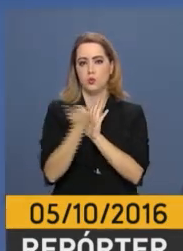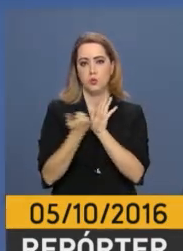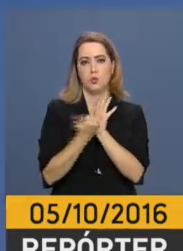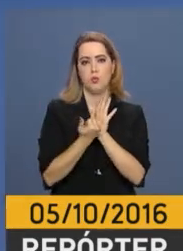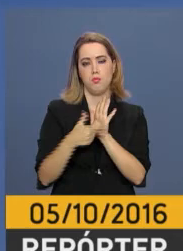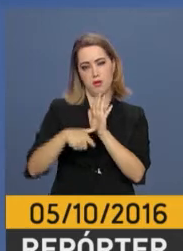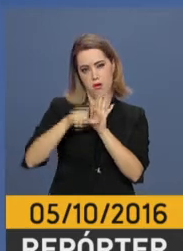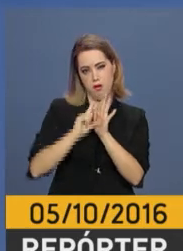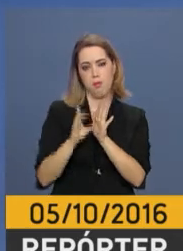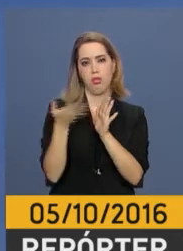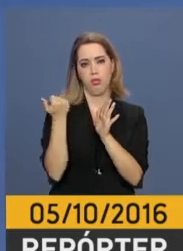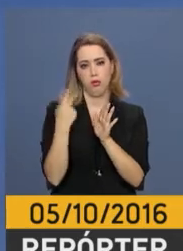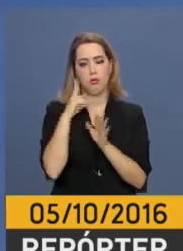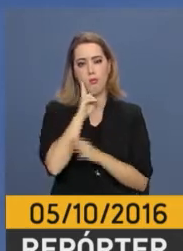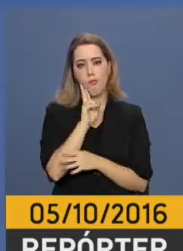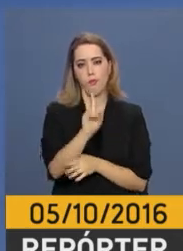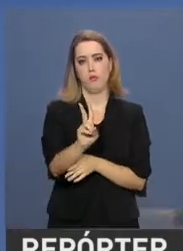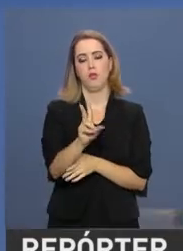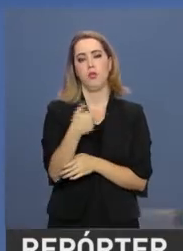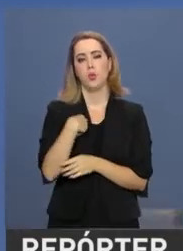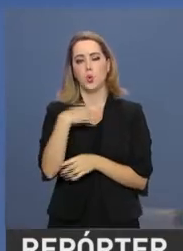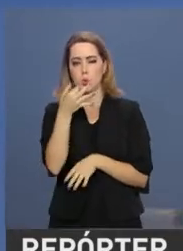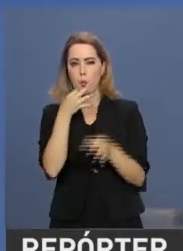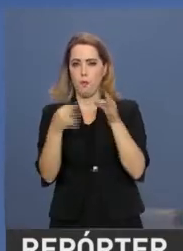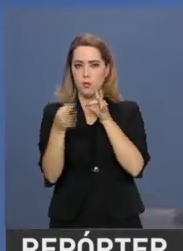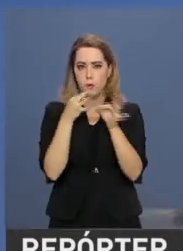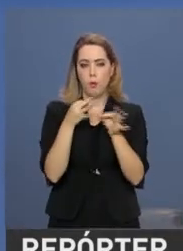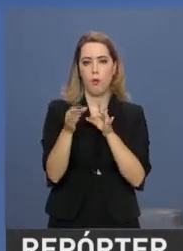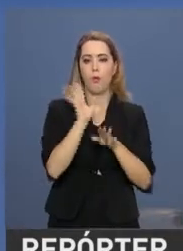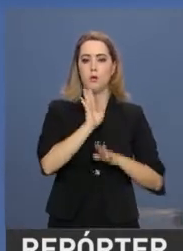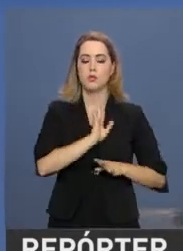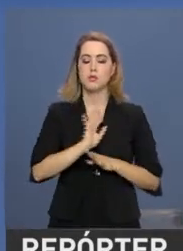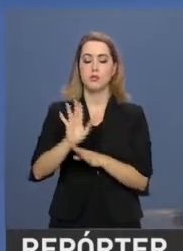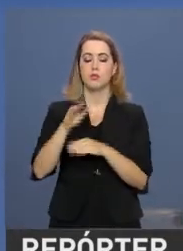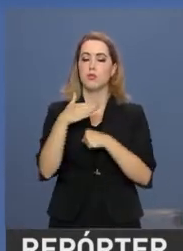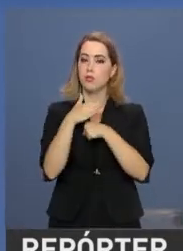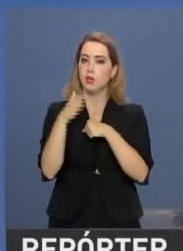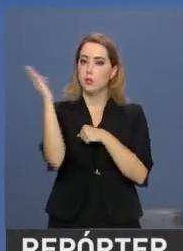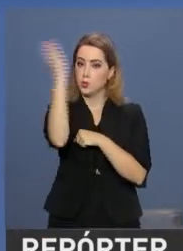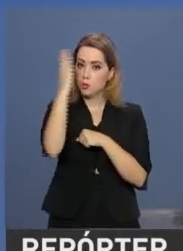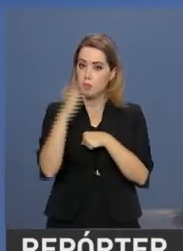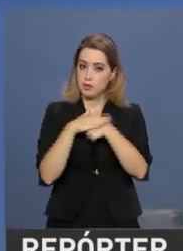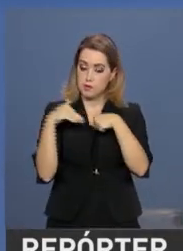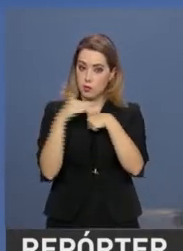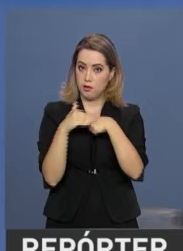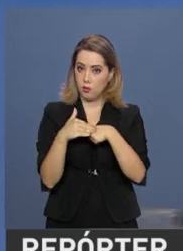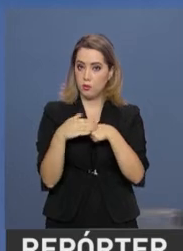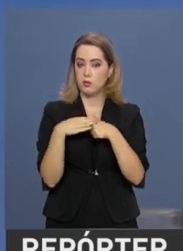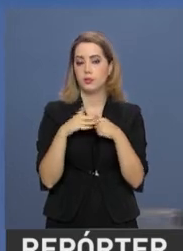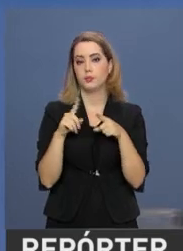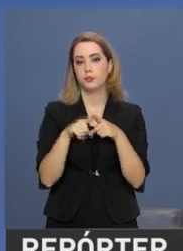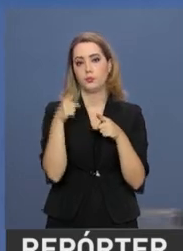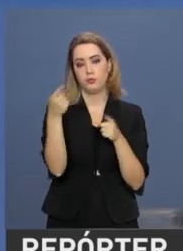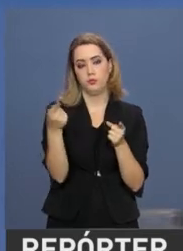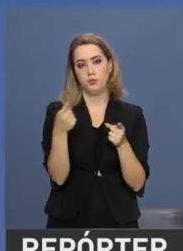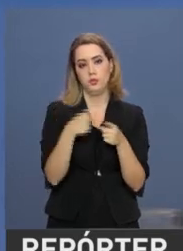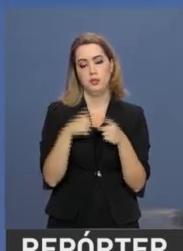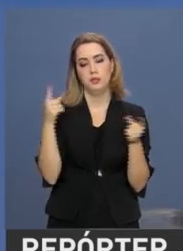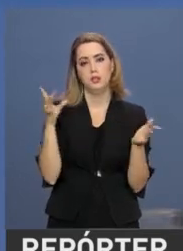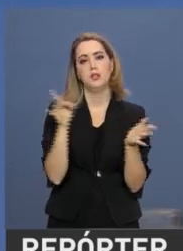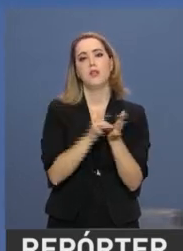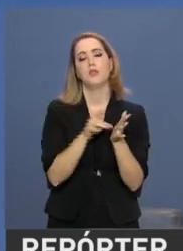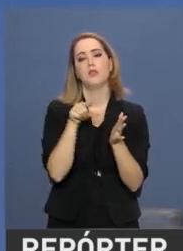primeira infância nós acompanhamos inclusive temos sugestões no brasil carinhoso o brasil carinhoso na verdade